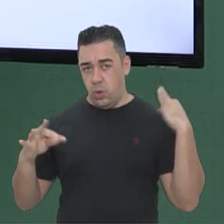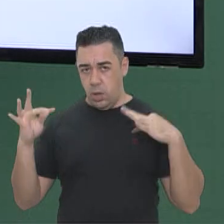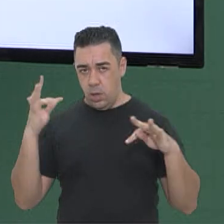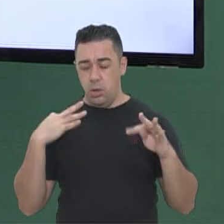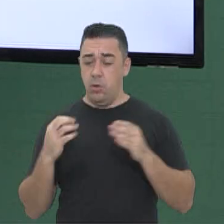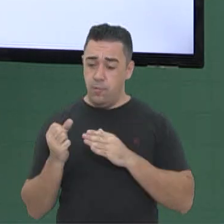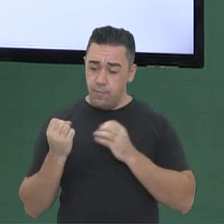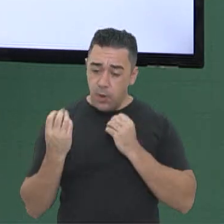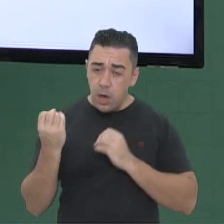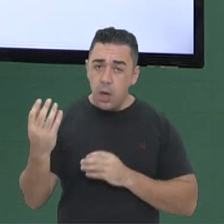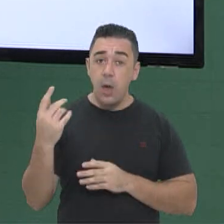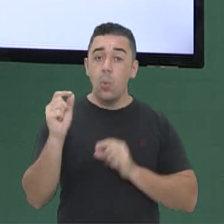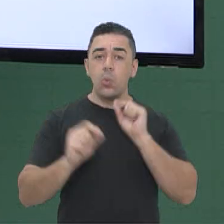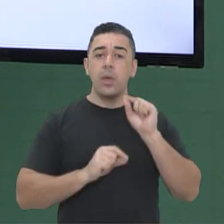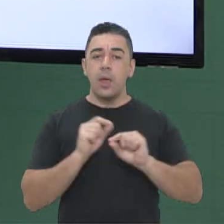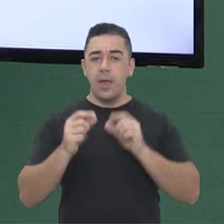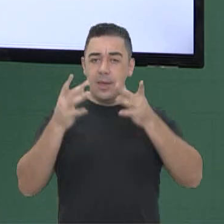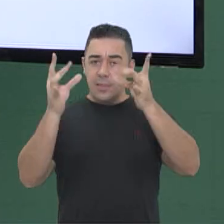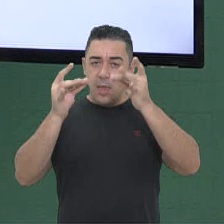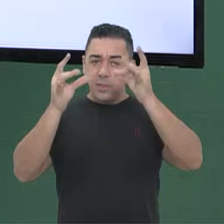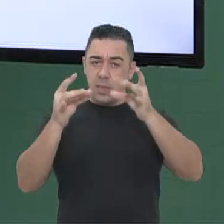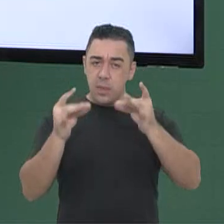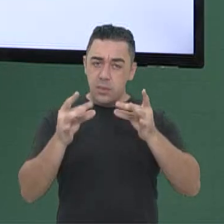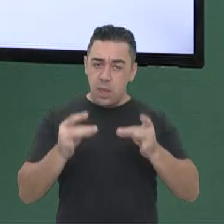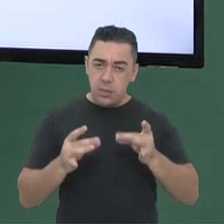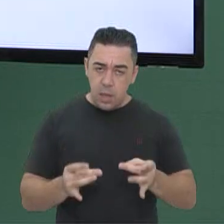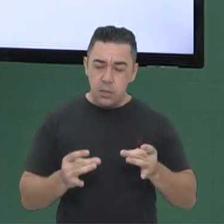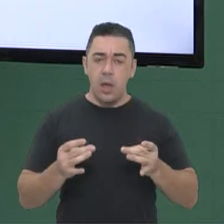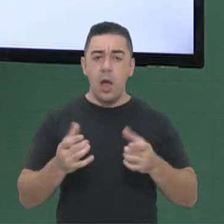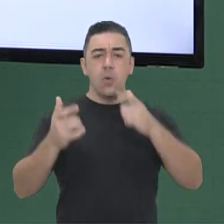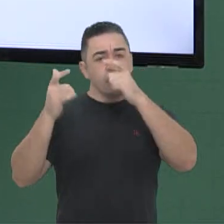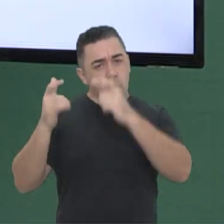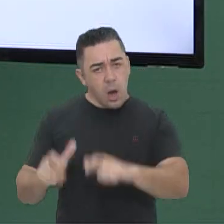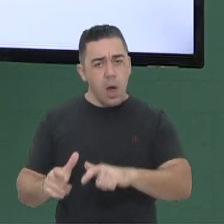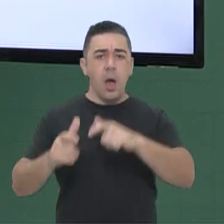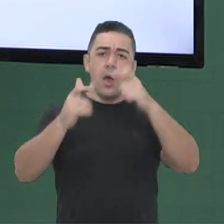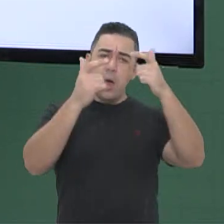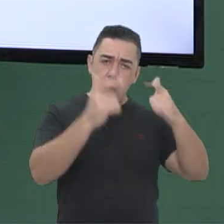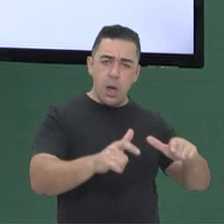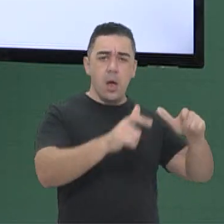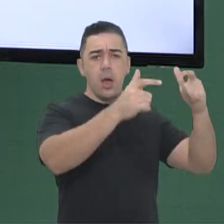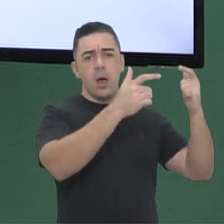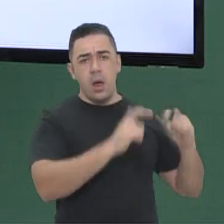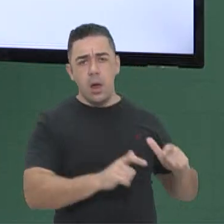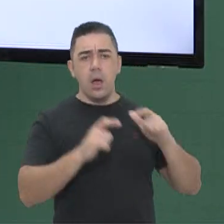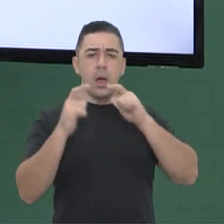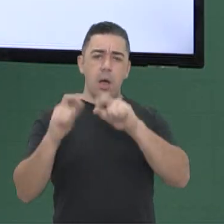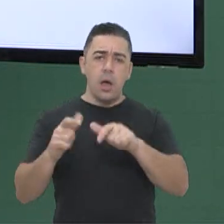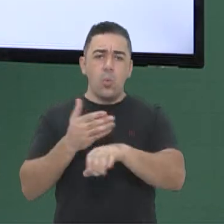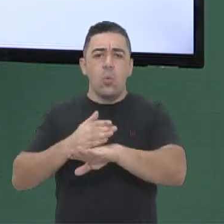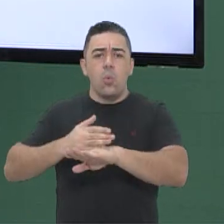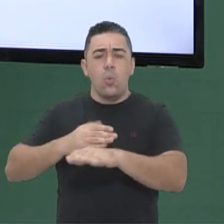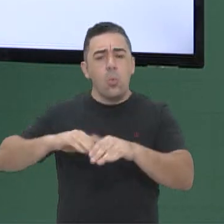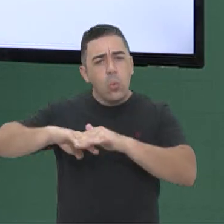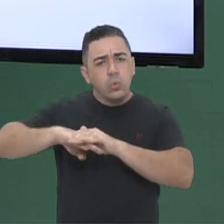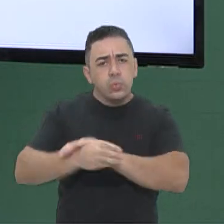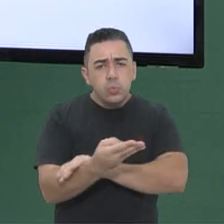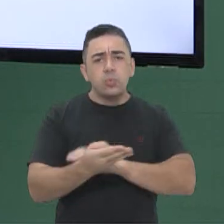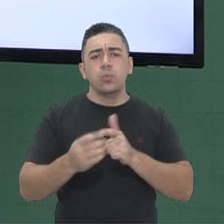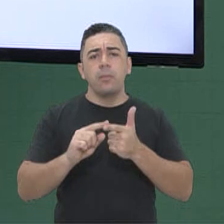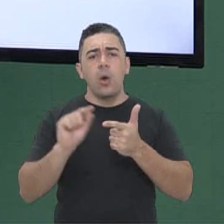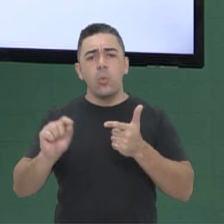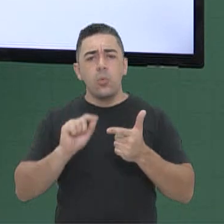uma descrição com grandes detalhes dos locais, dos costumes, pontos turísticos,